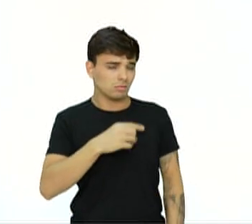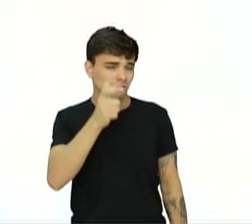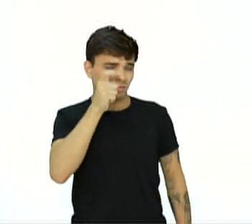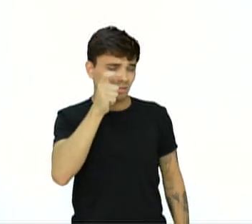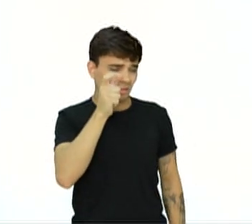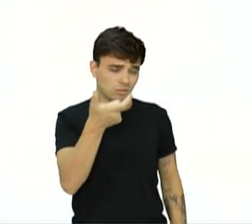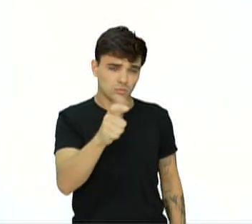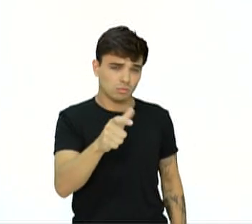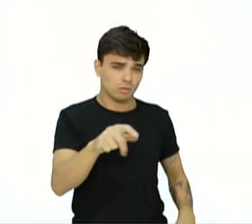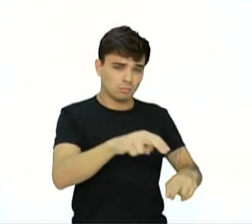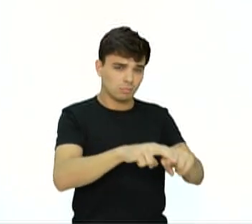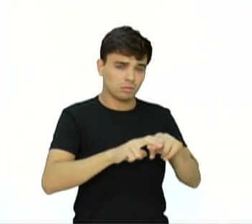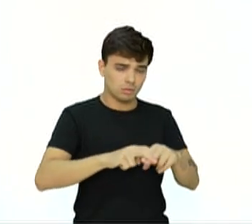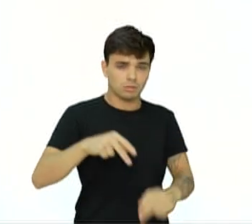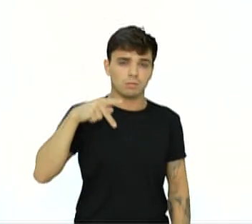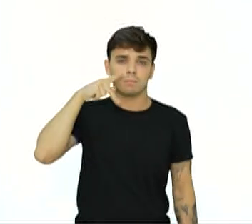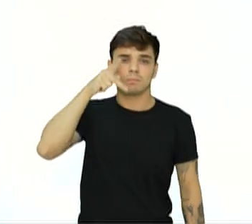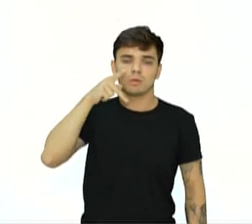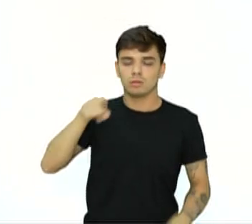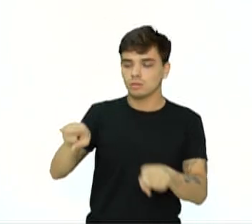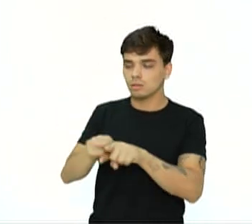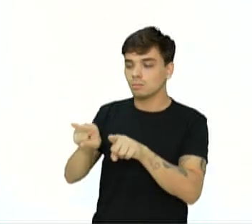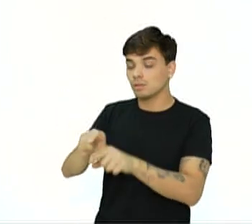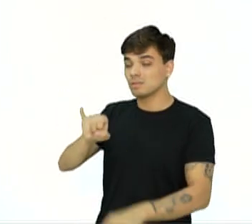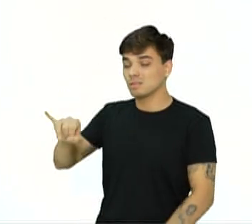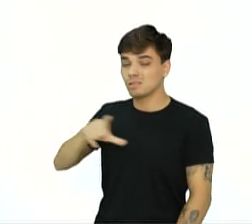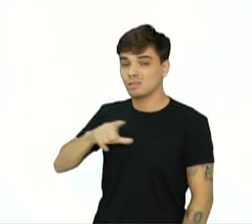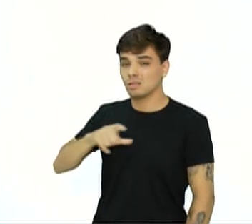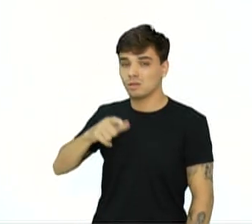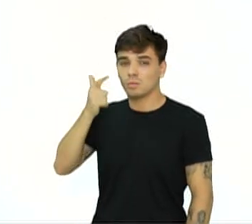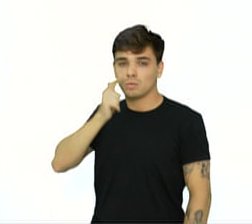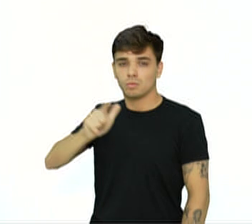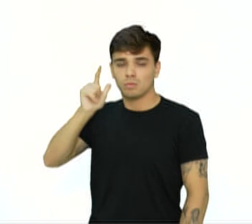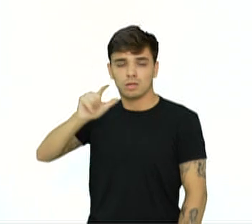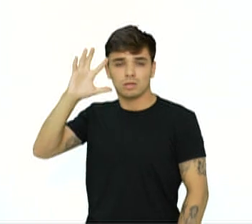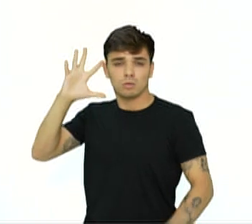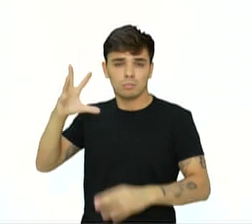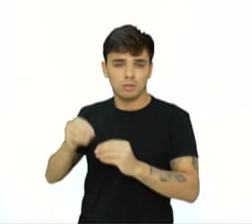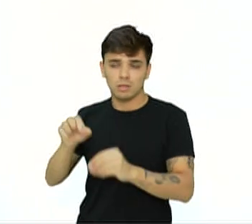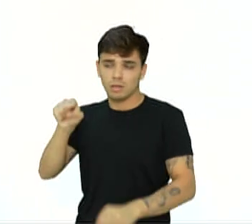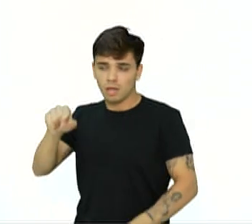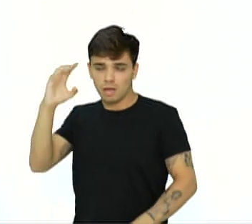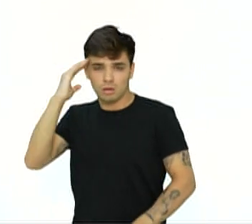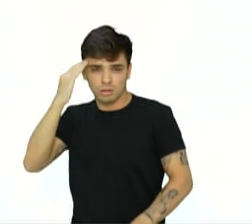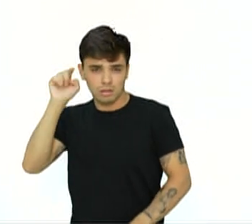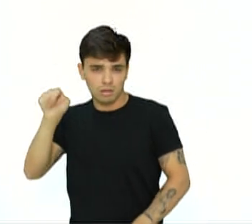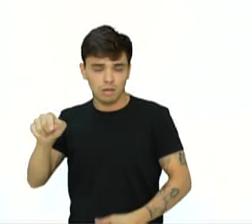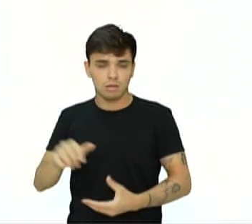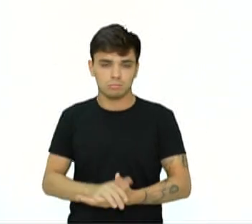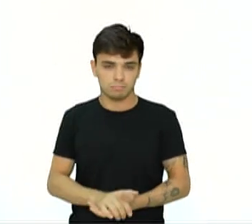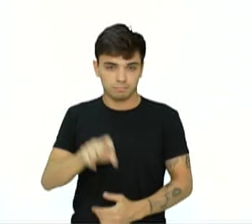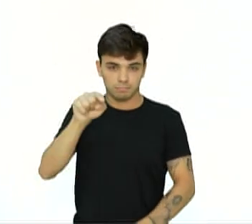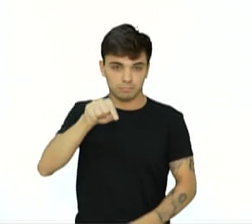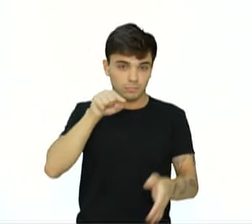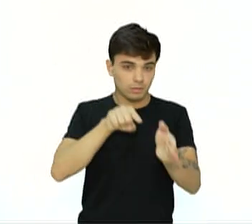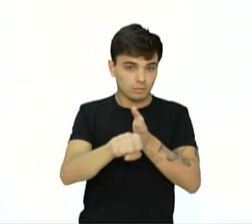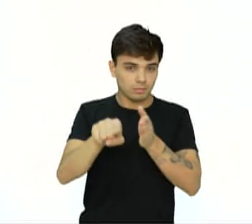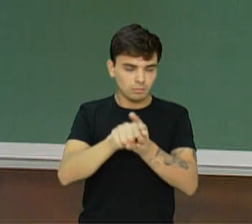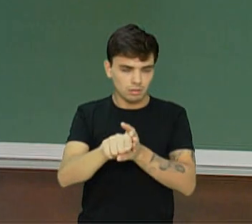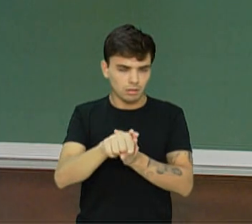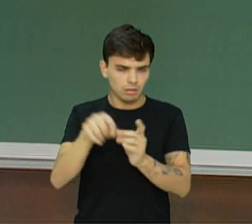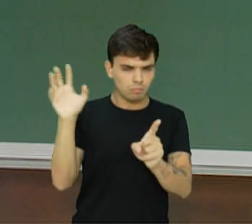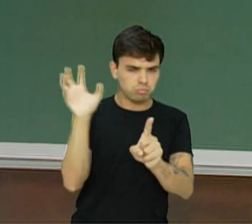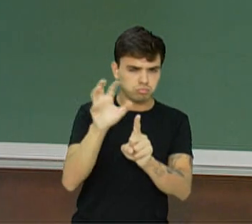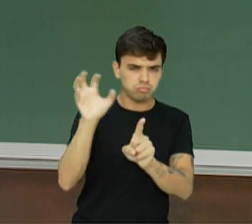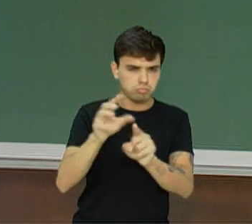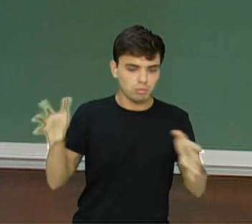da política e o que eu ganho procurando entendê-la? Então, essa é a nossa questão